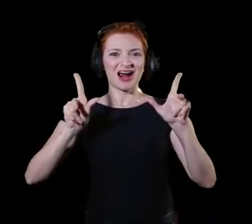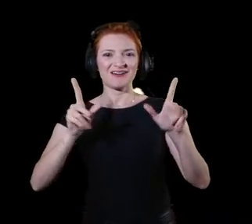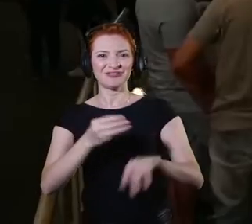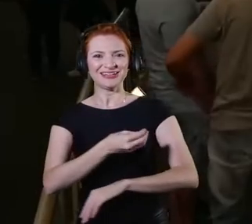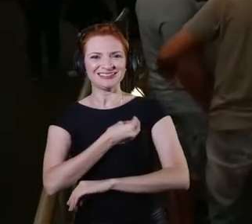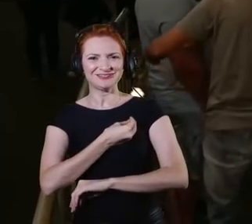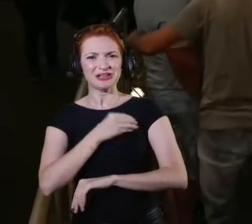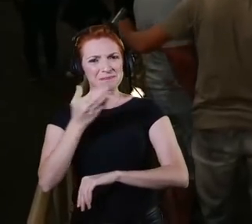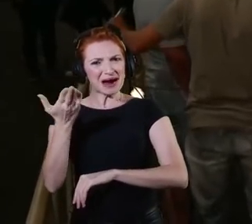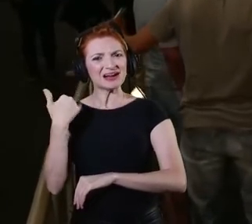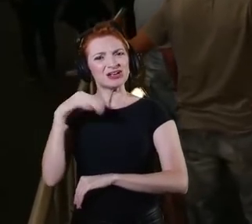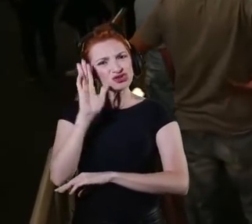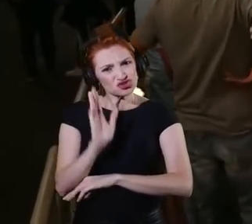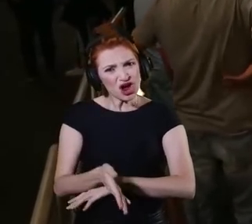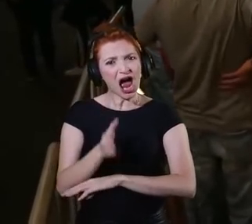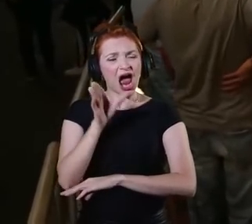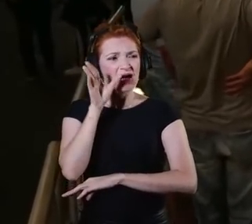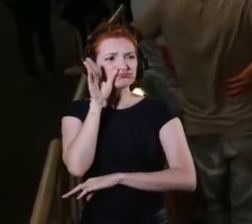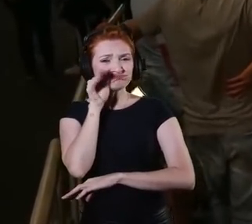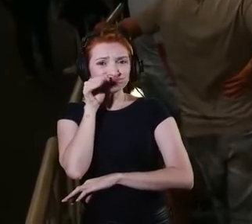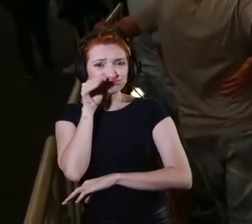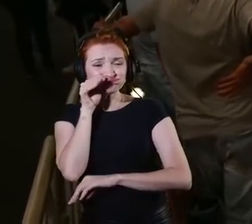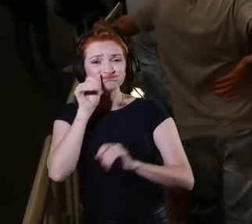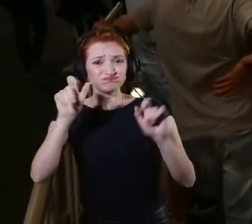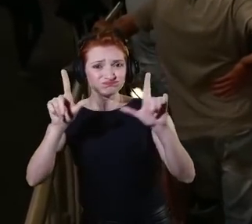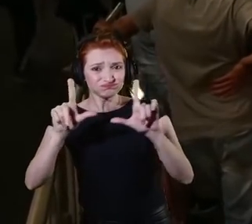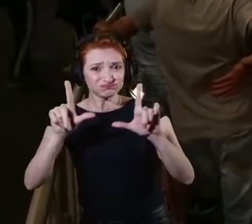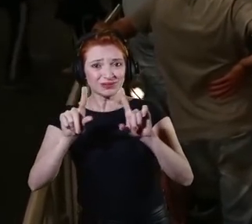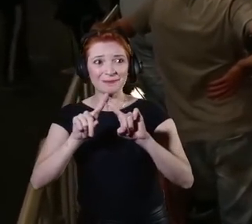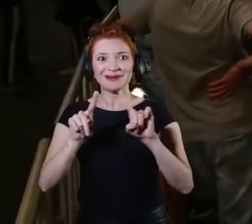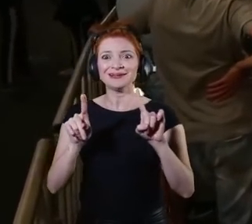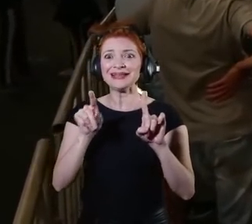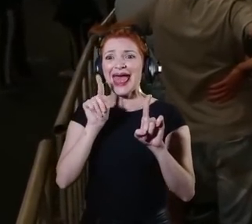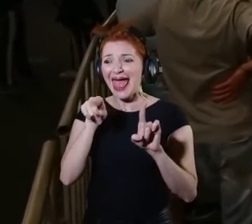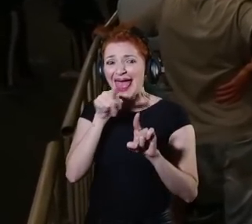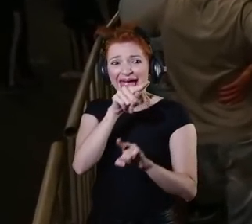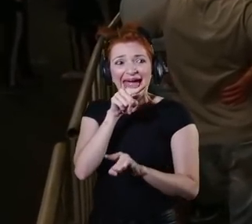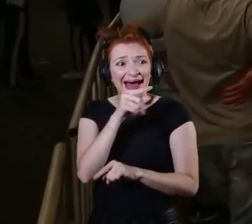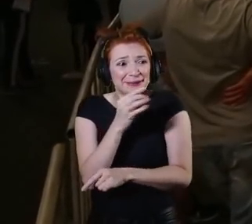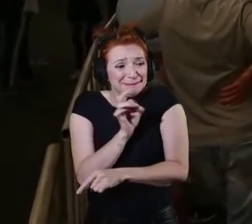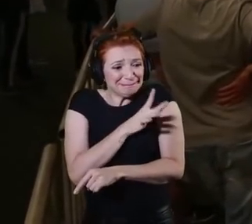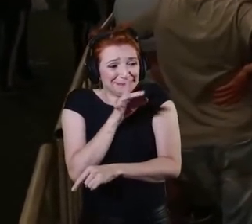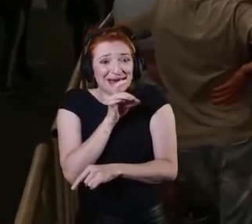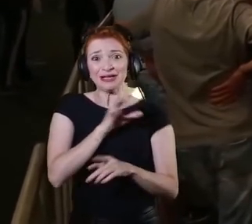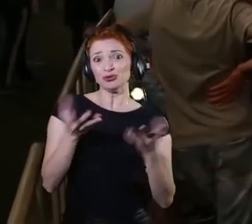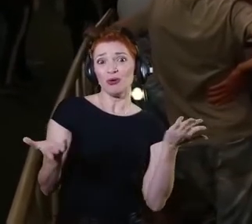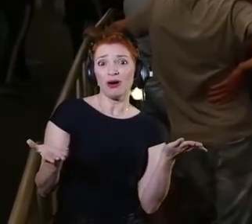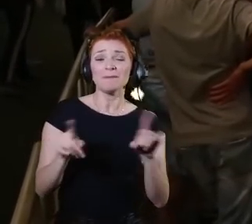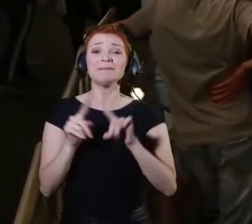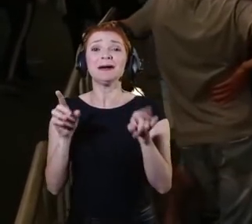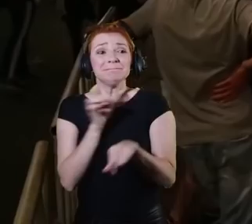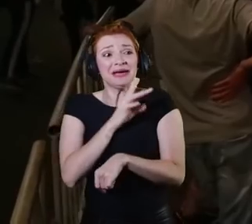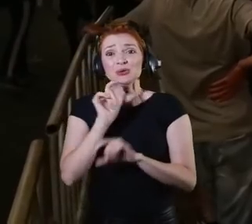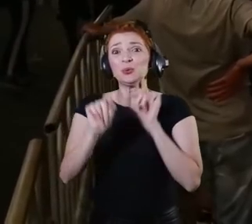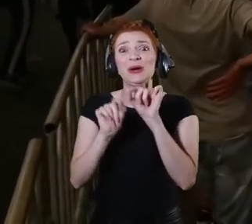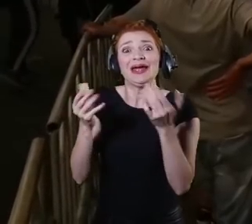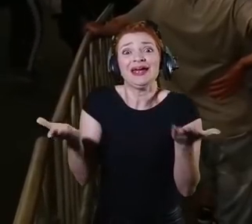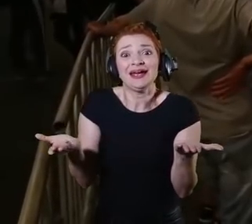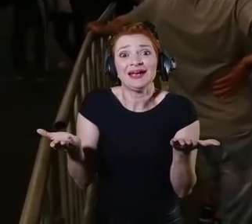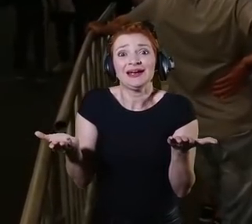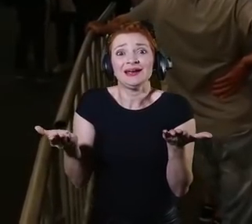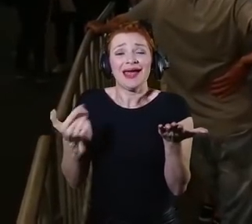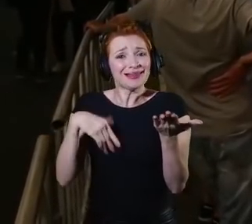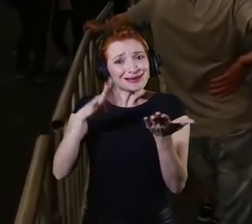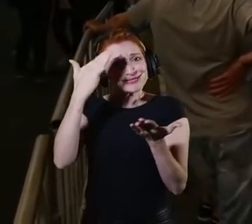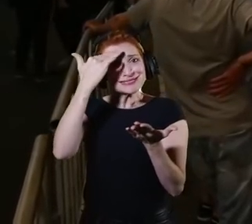Já tinha participado como espectadora. Não, pessoal, e ela estava com medo. Medo de quê, eu falei, Cássio? Medo de quê? Vai falar de um assunto que ela quase